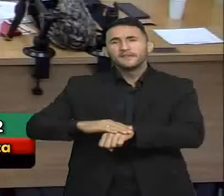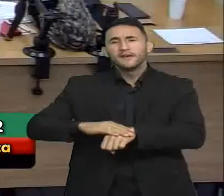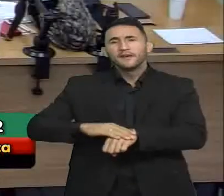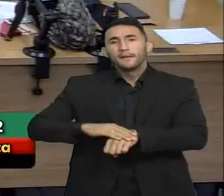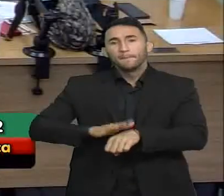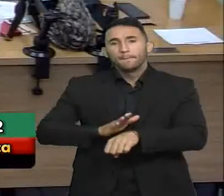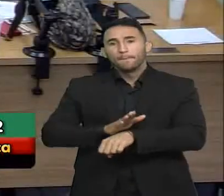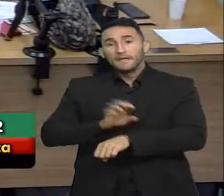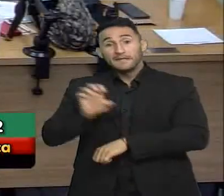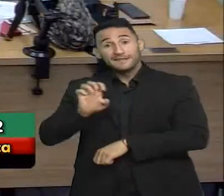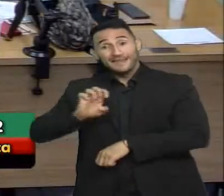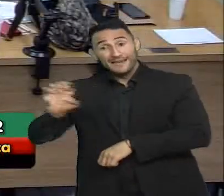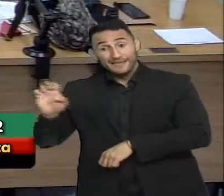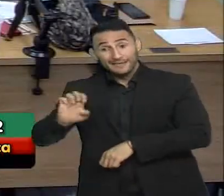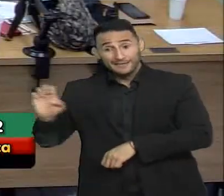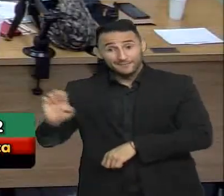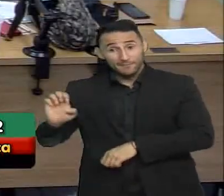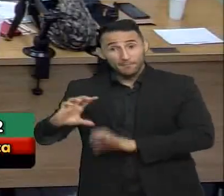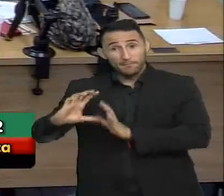isso. Falou que é de esquerda,